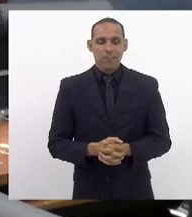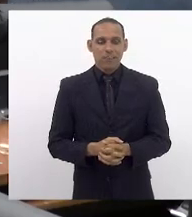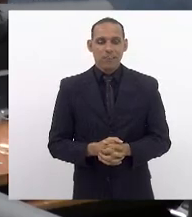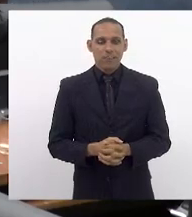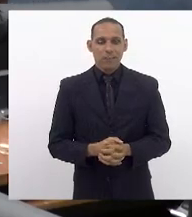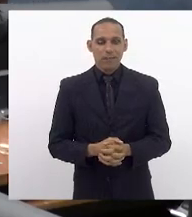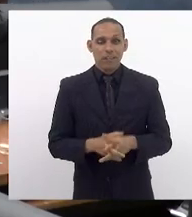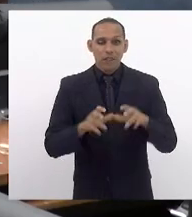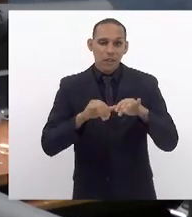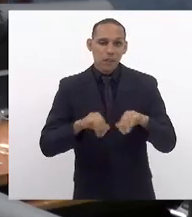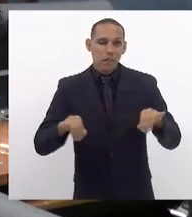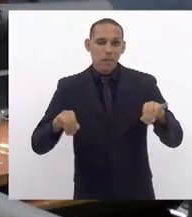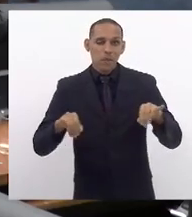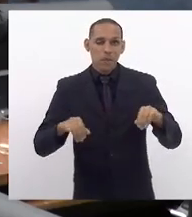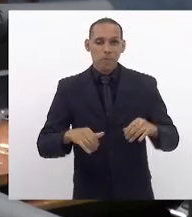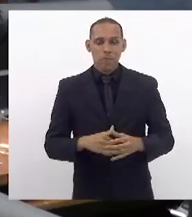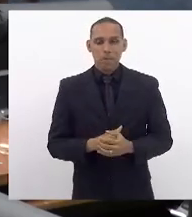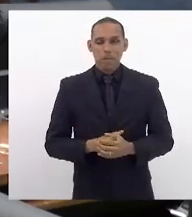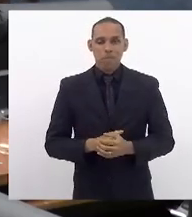Anuncio.